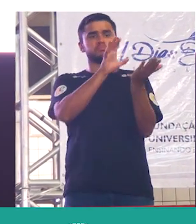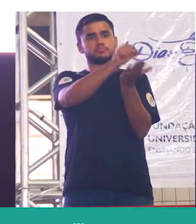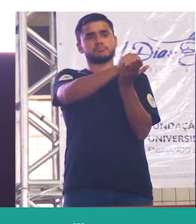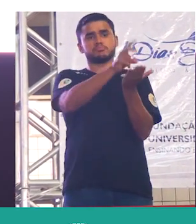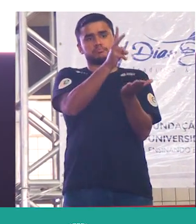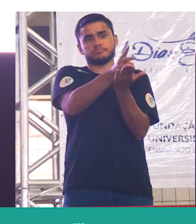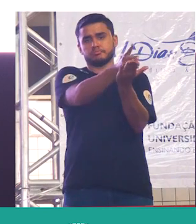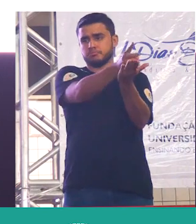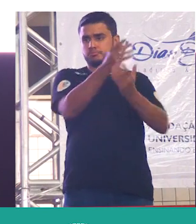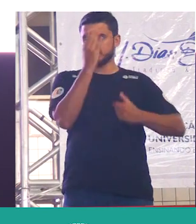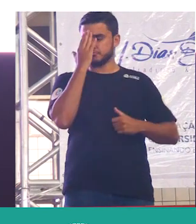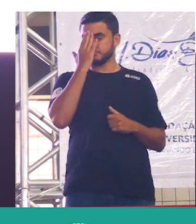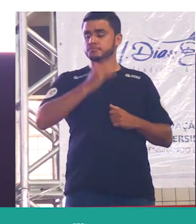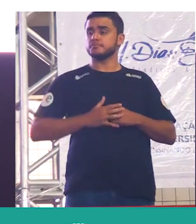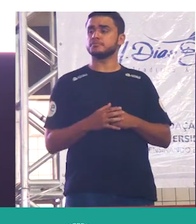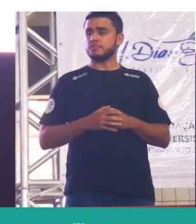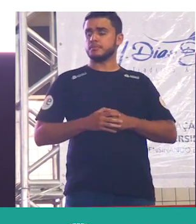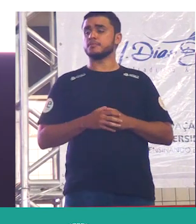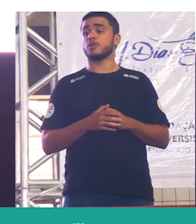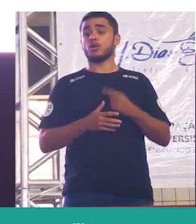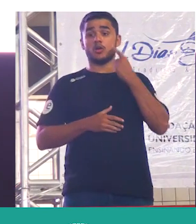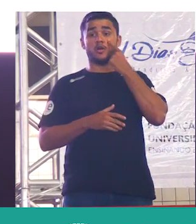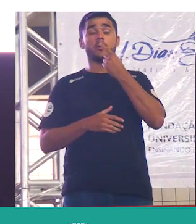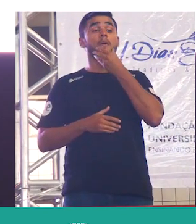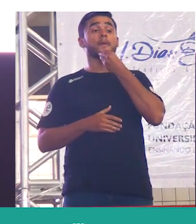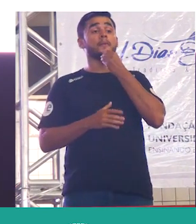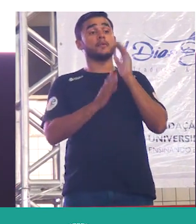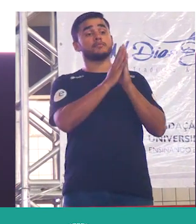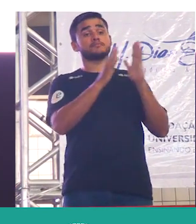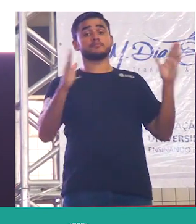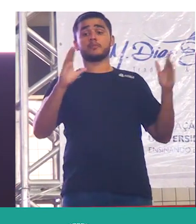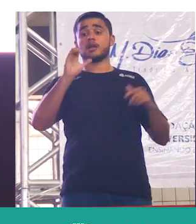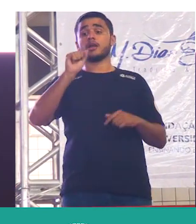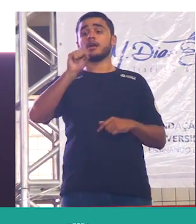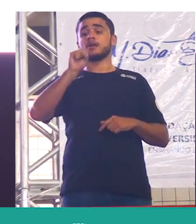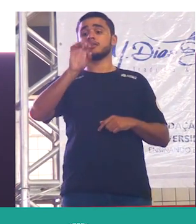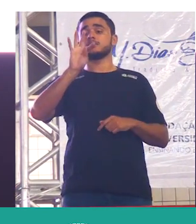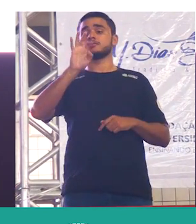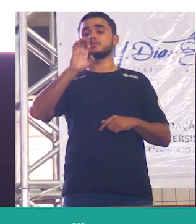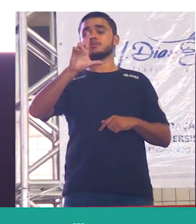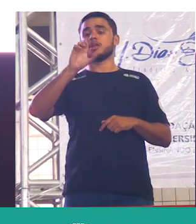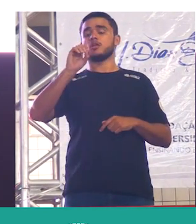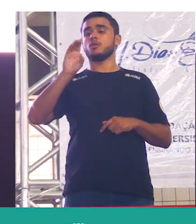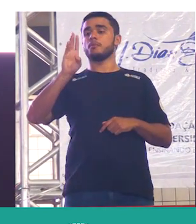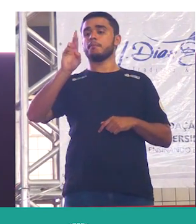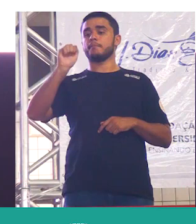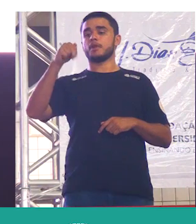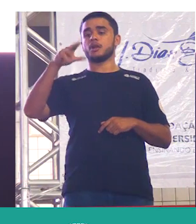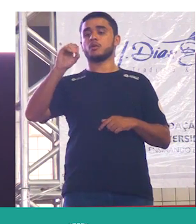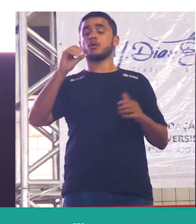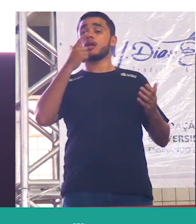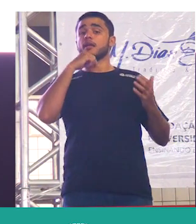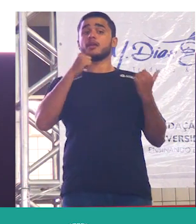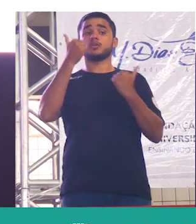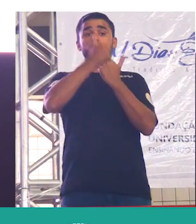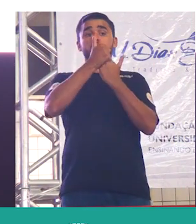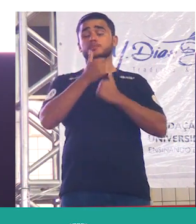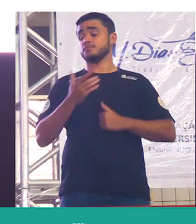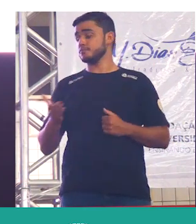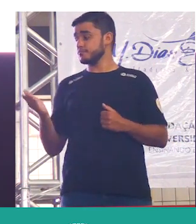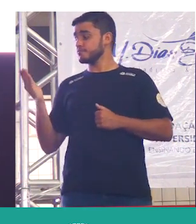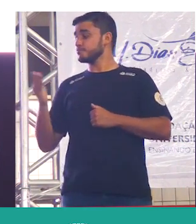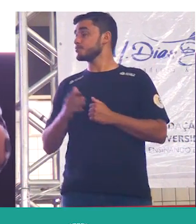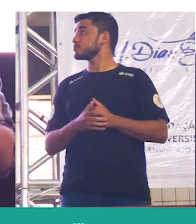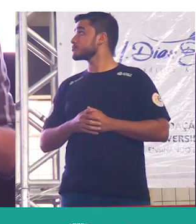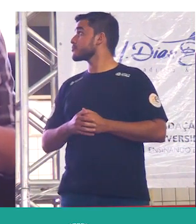promulgada. Então, pessoal, Castelo Branco vai ser sucedido por esse outro presidente,